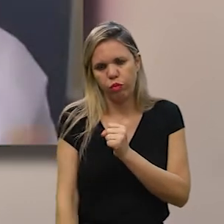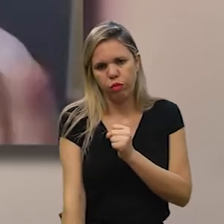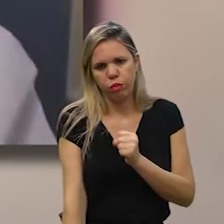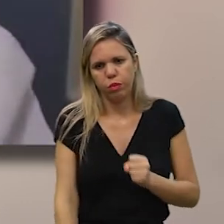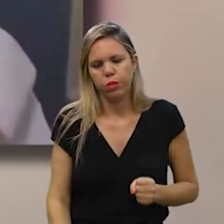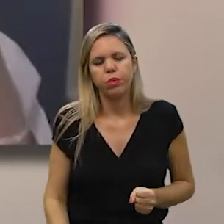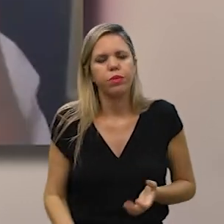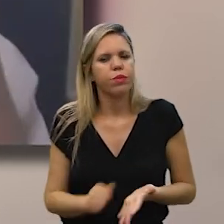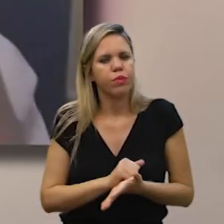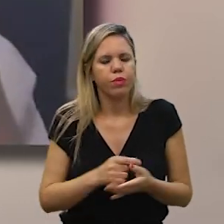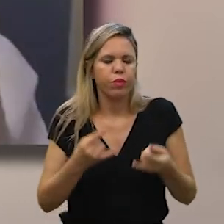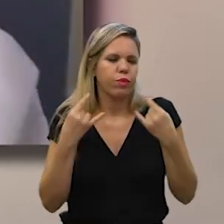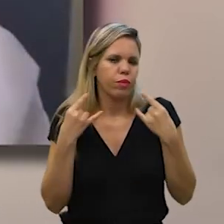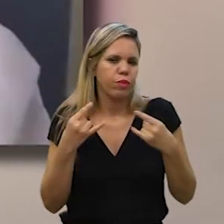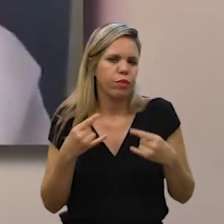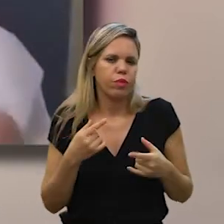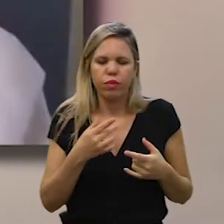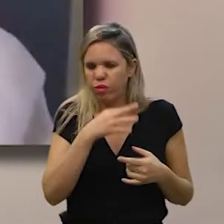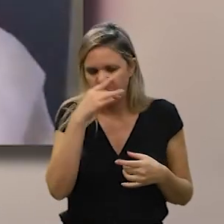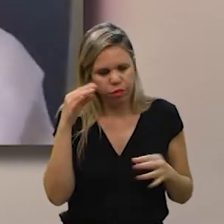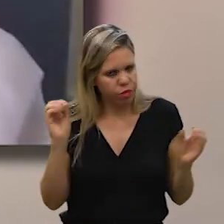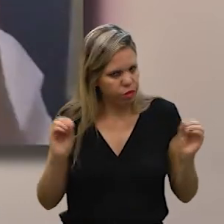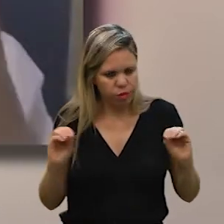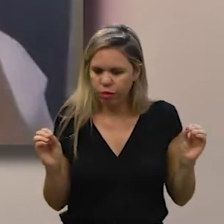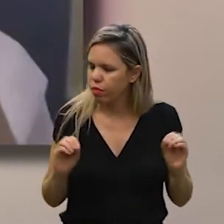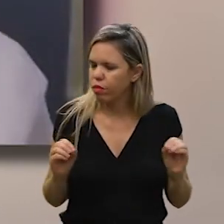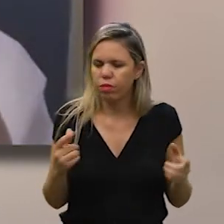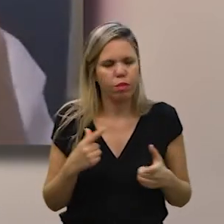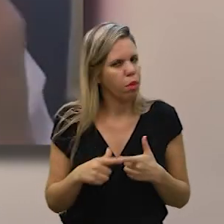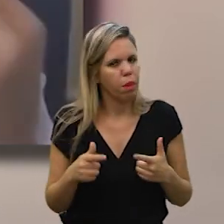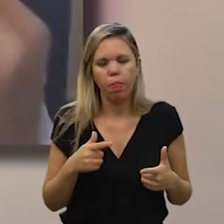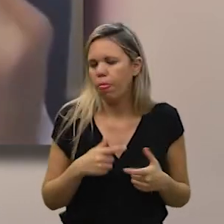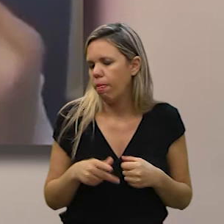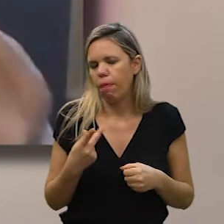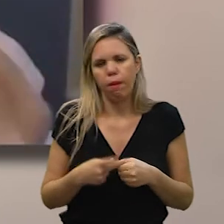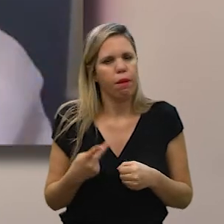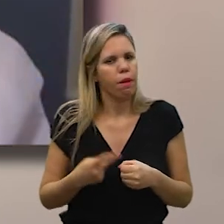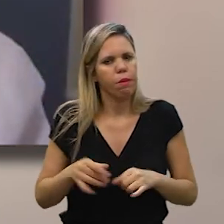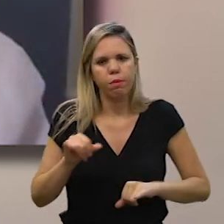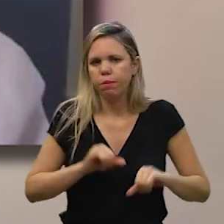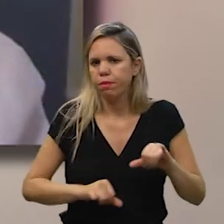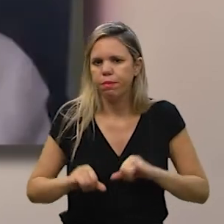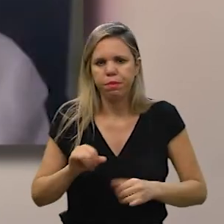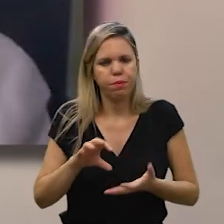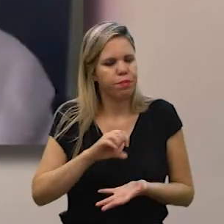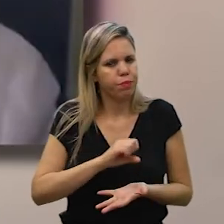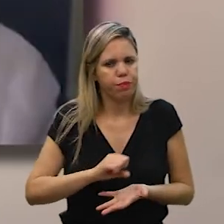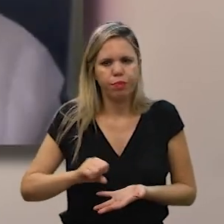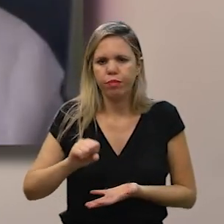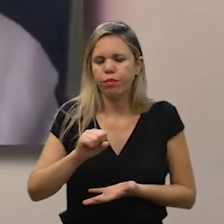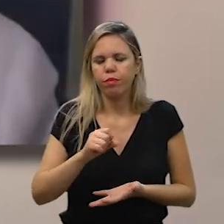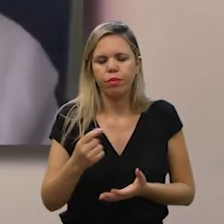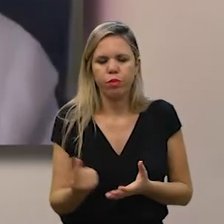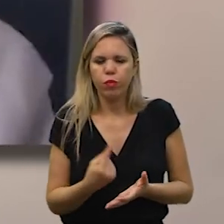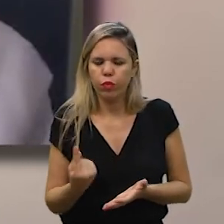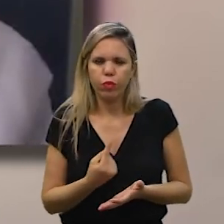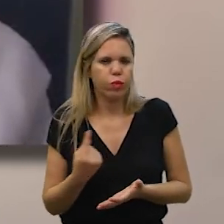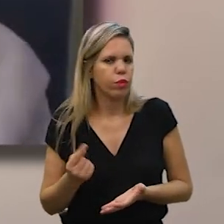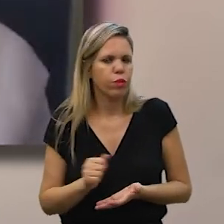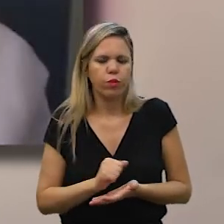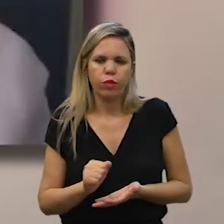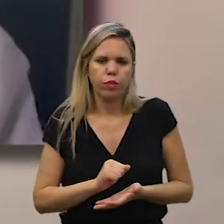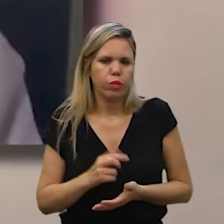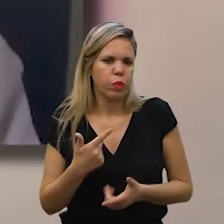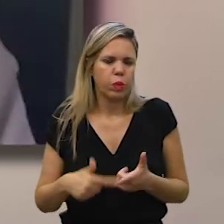coco básico para lavar a máscara, que não vai ter cheiro e não vai ter os produtos que tem dentro do sabão em pó, ou mesmo do sabão